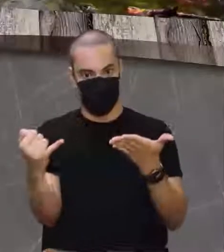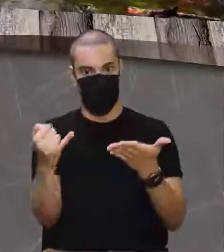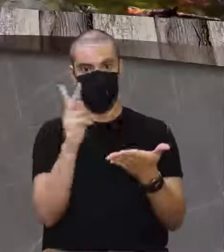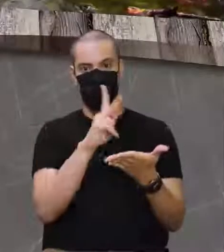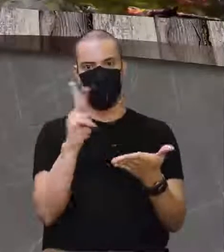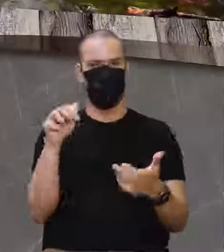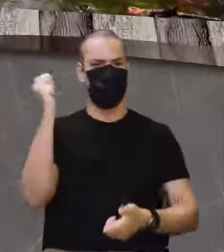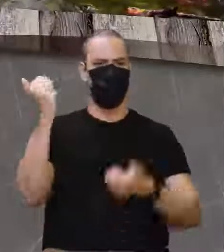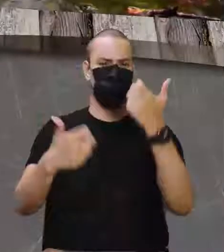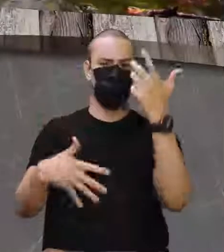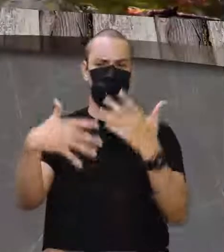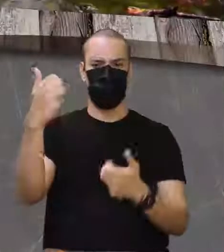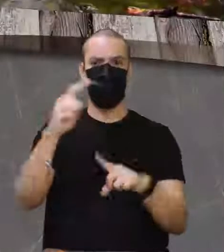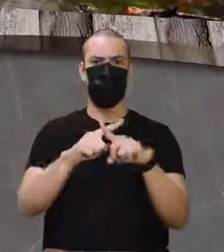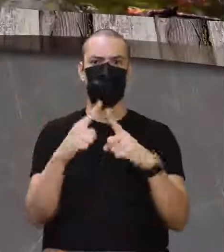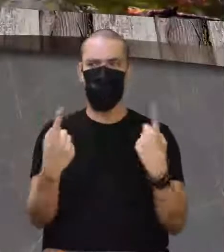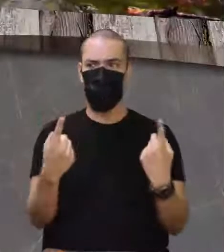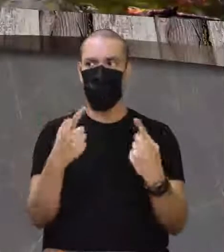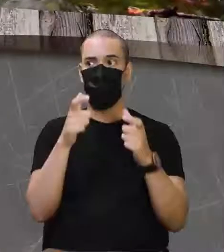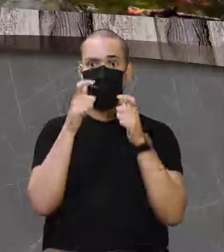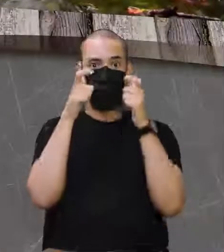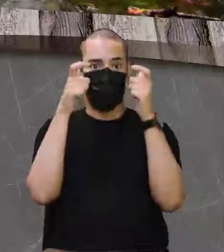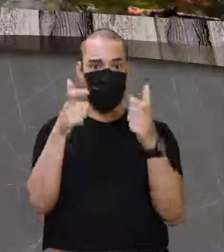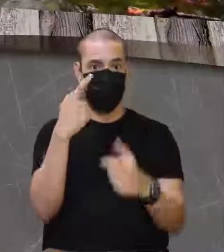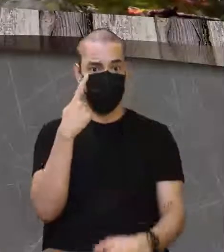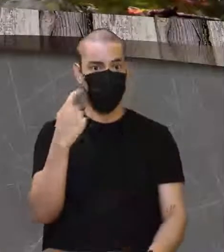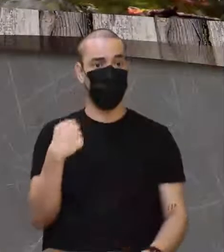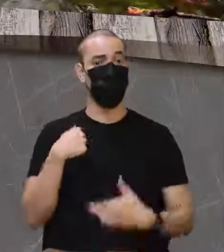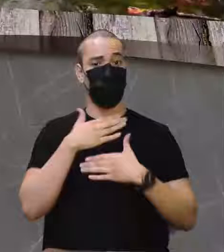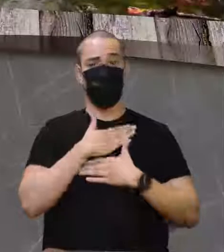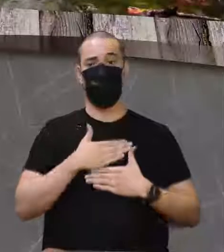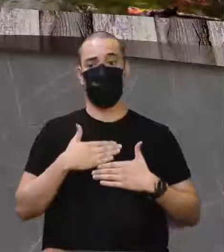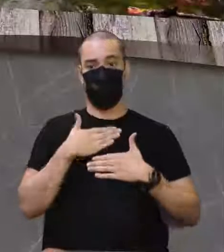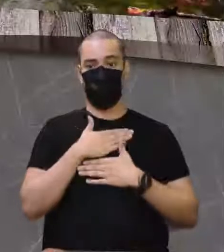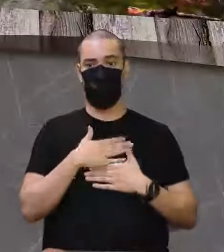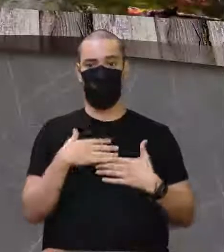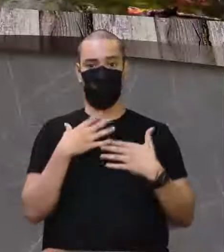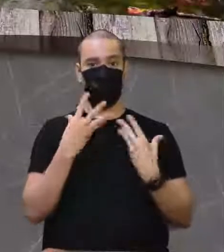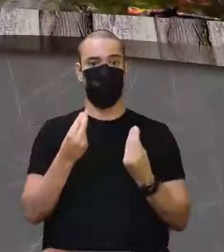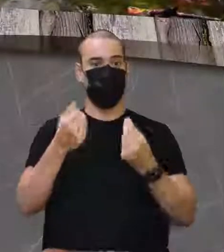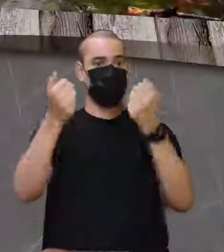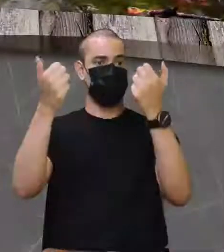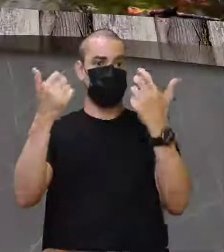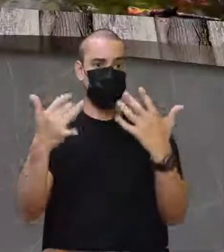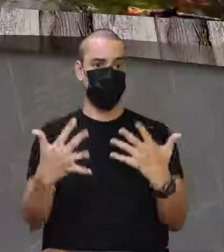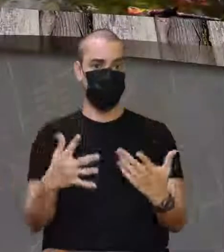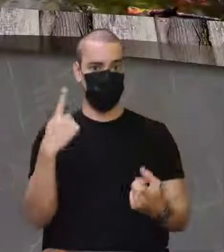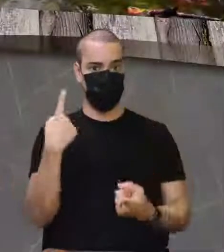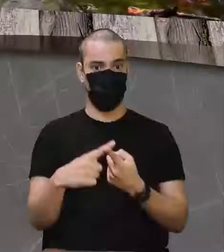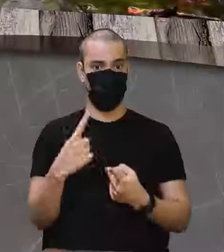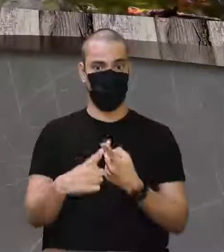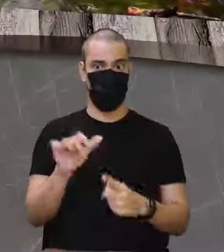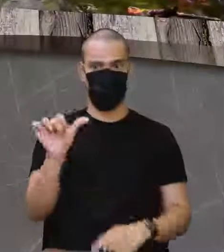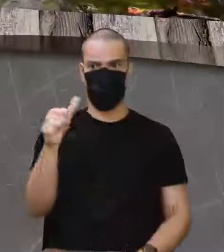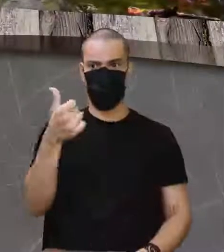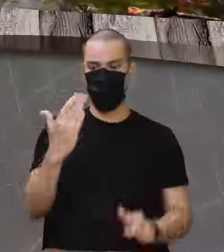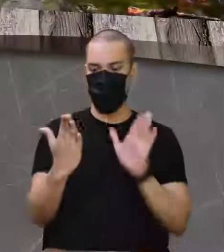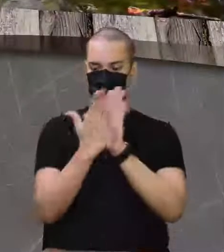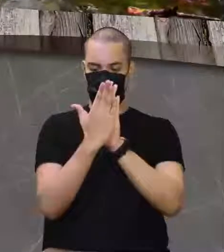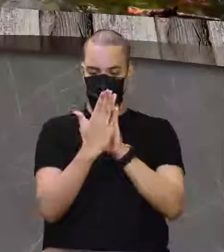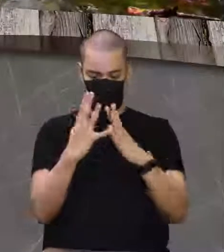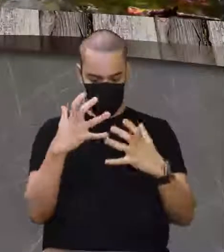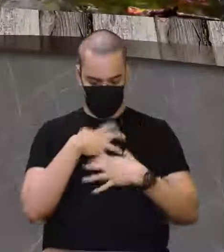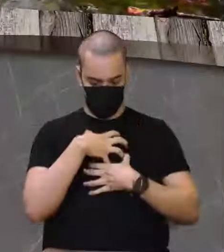estão empolgados para falar, Mas isso é interessante, pessoal. Eu gosto muito disso, professora. Esse primeiro impacto da